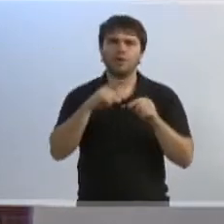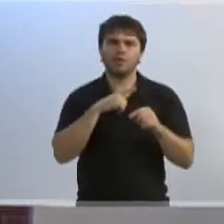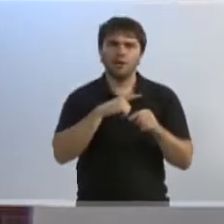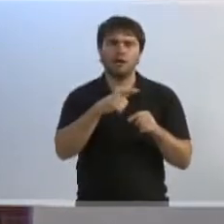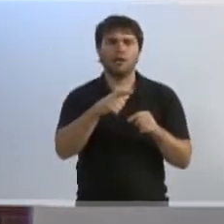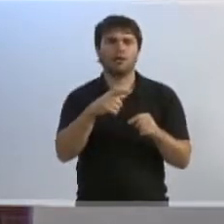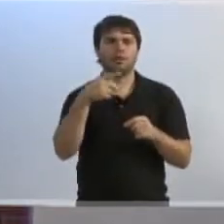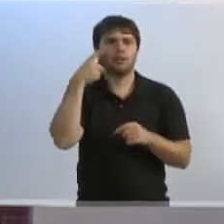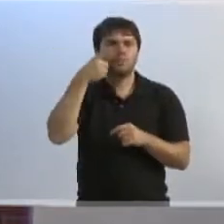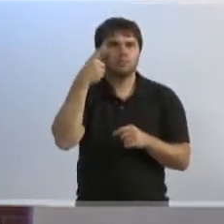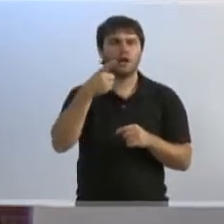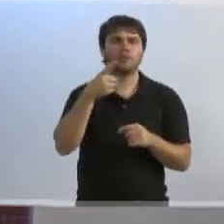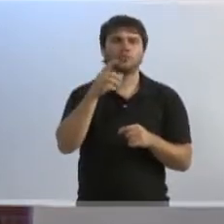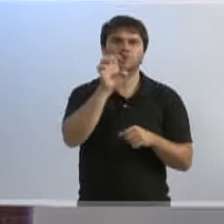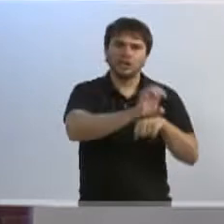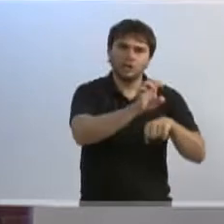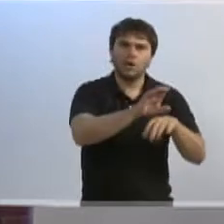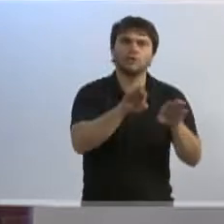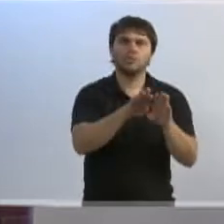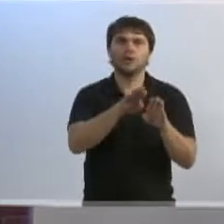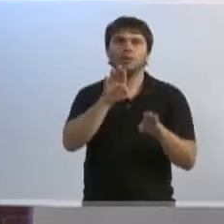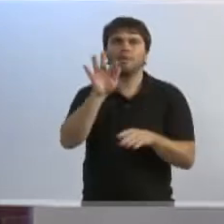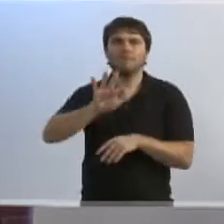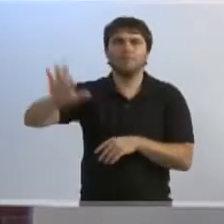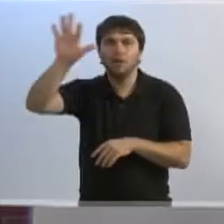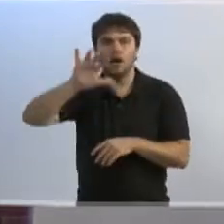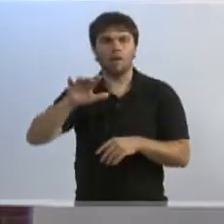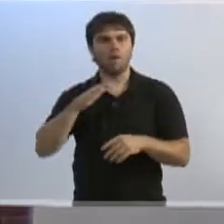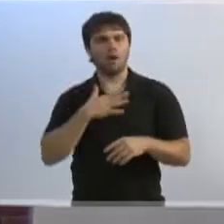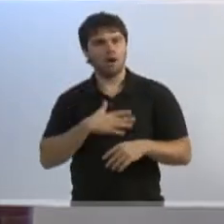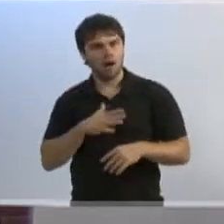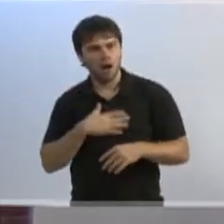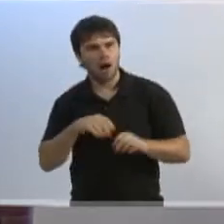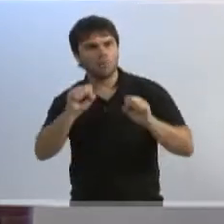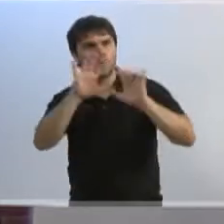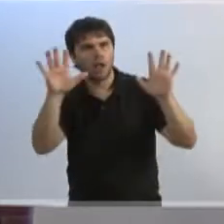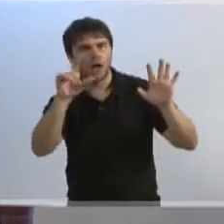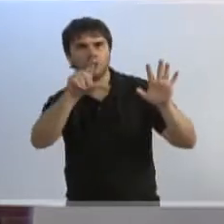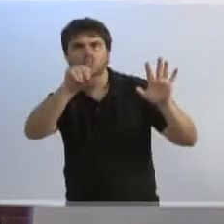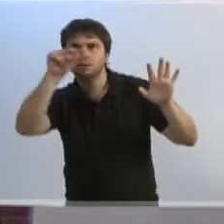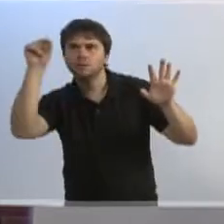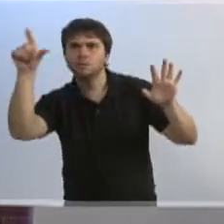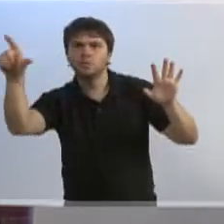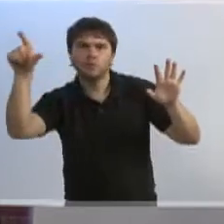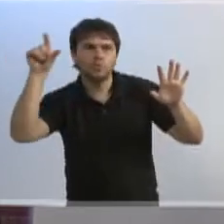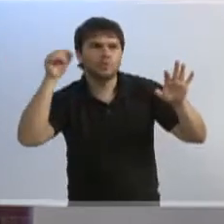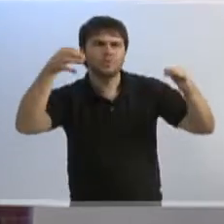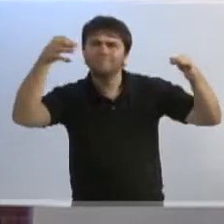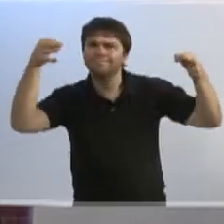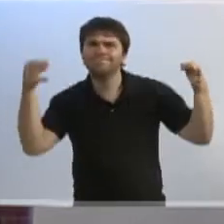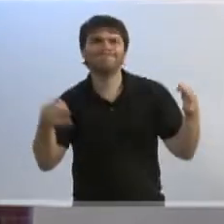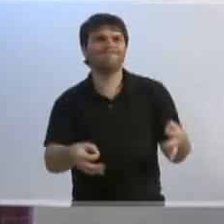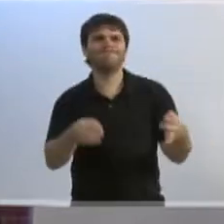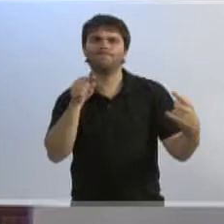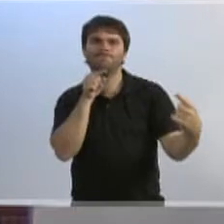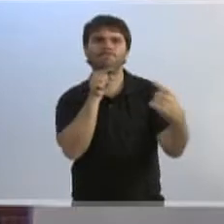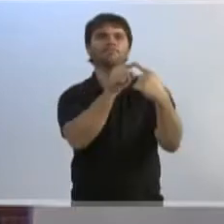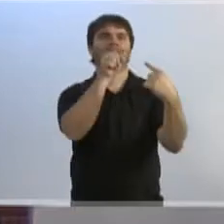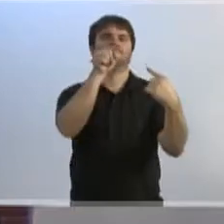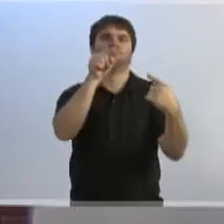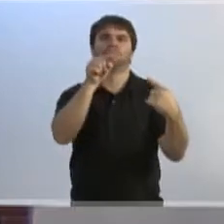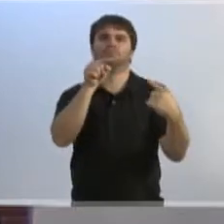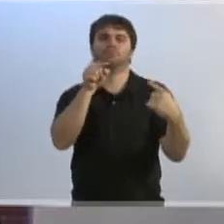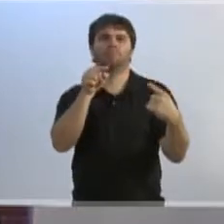estaduais com muita tranquilidade, com muita clareza, e escolher com muita... mas com